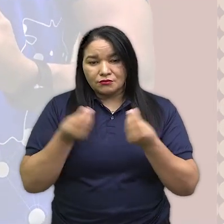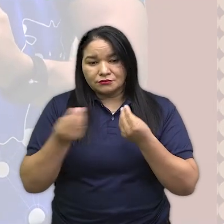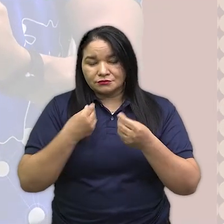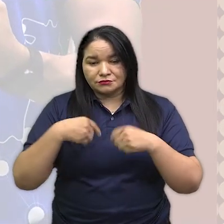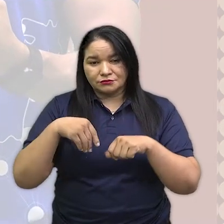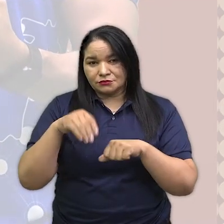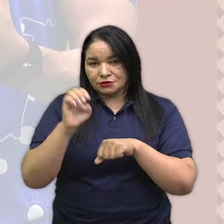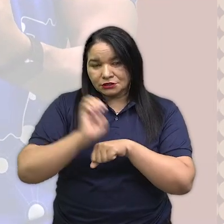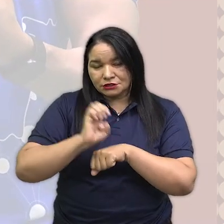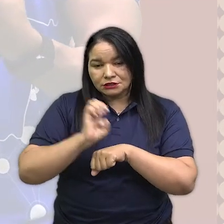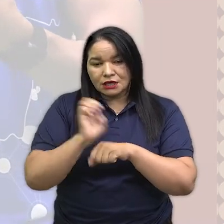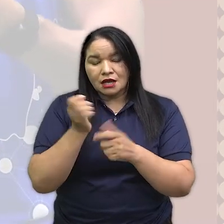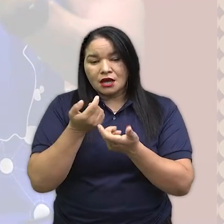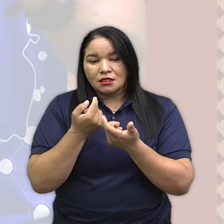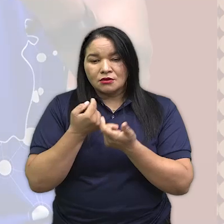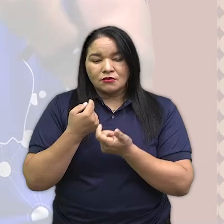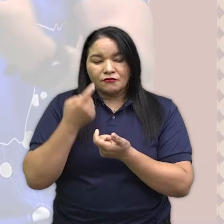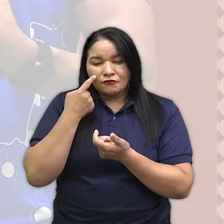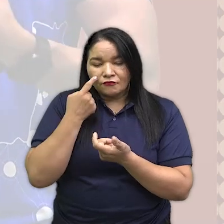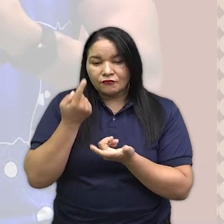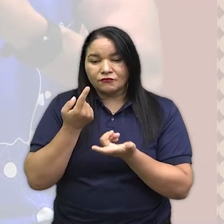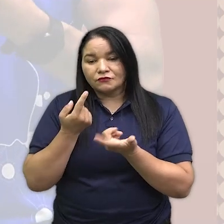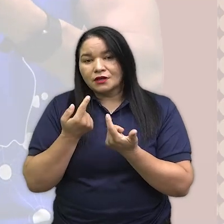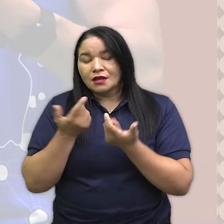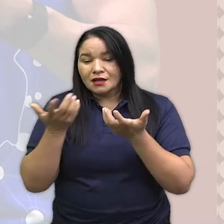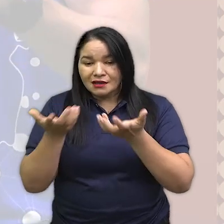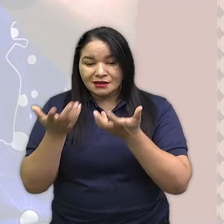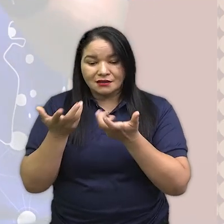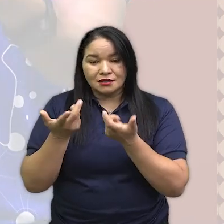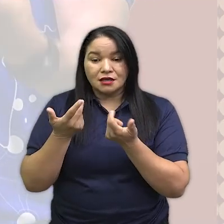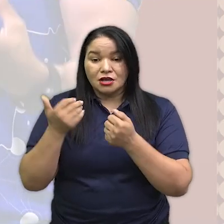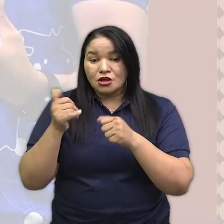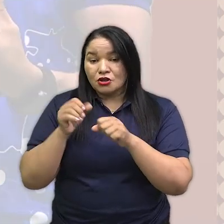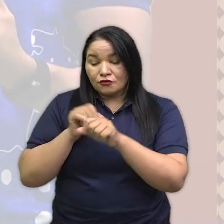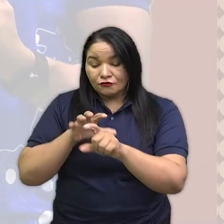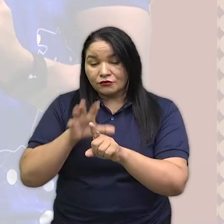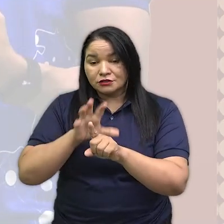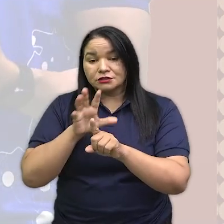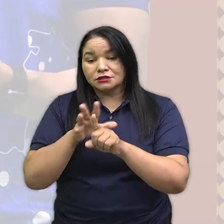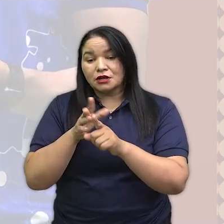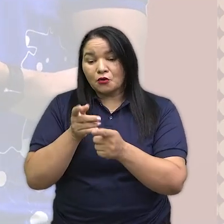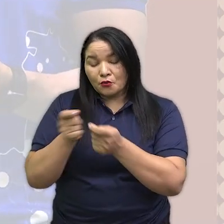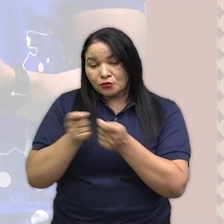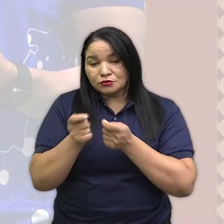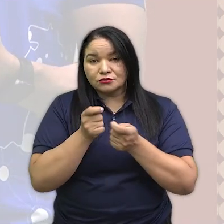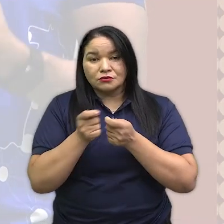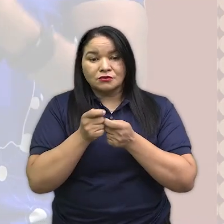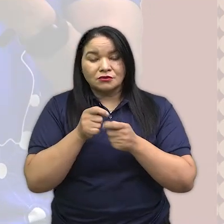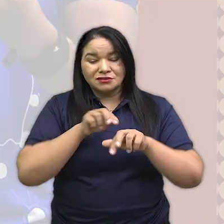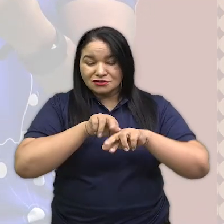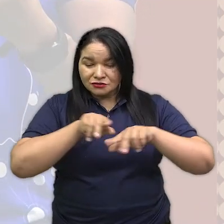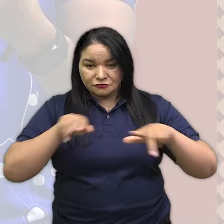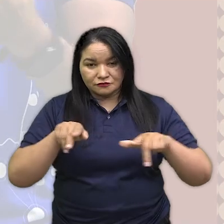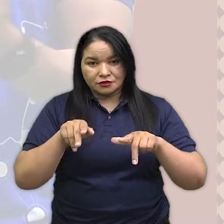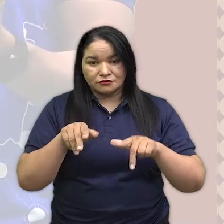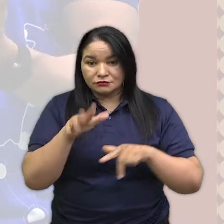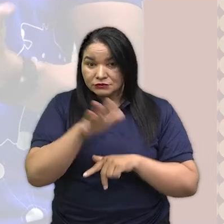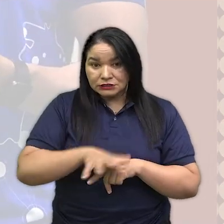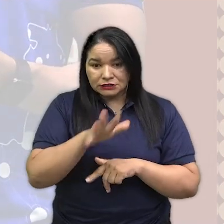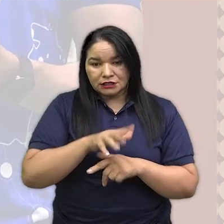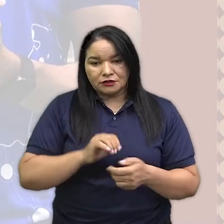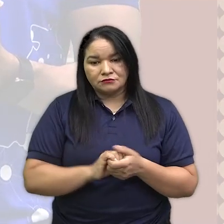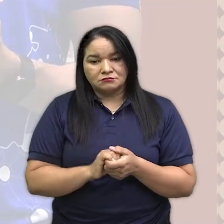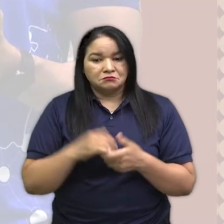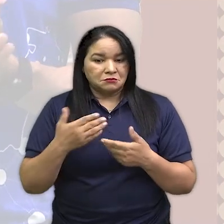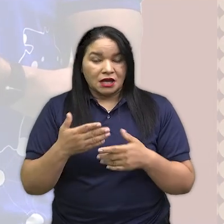ali essa busca de influência pelo controle de recursos e também de territórios de uma forma geral. Lembrando que esse controle pode se dar